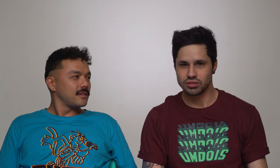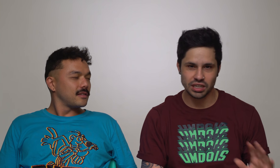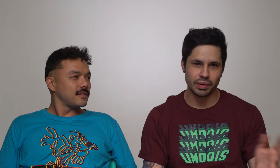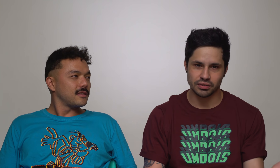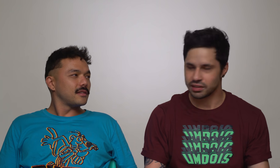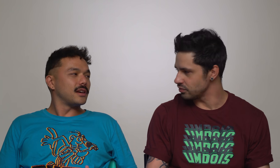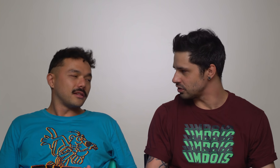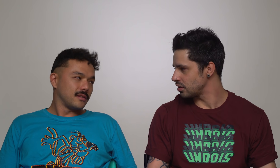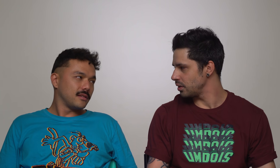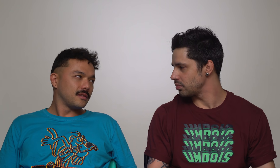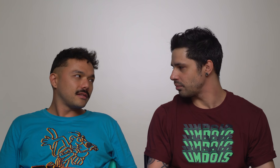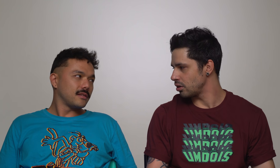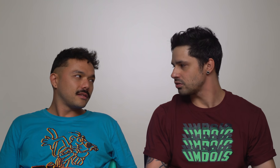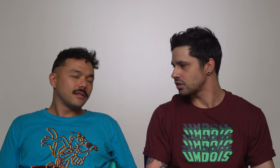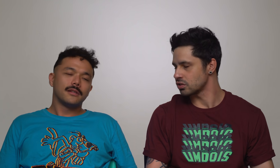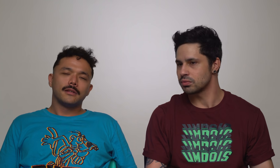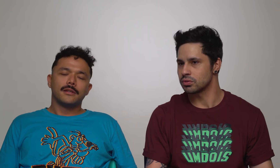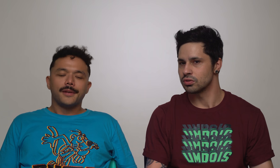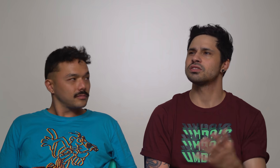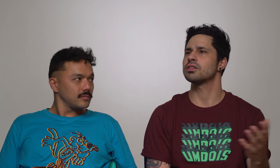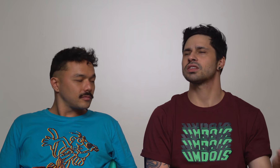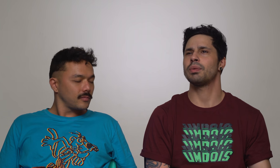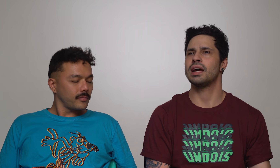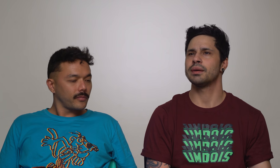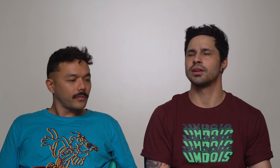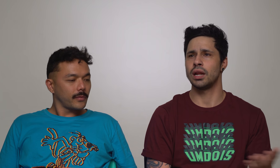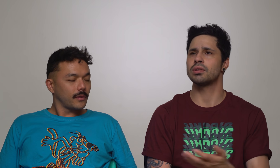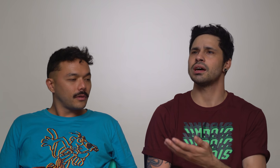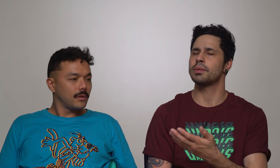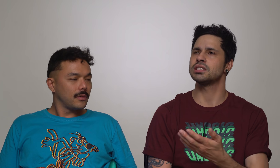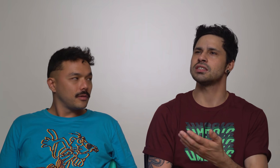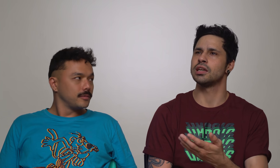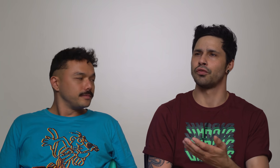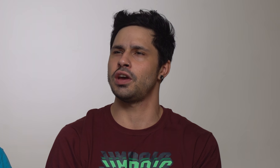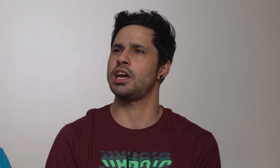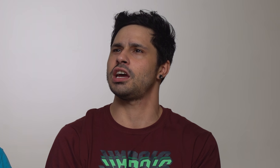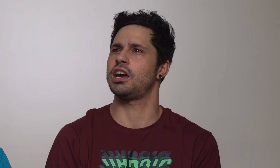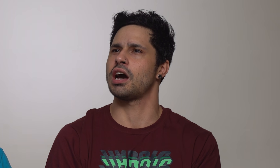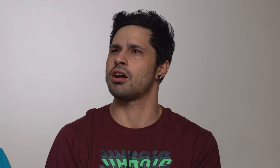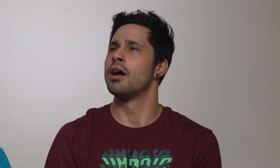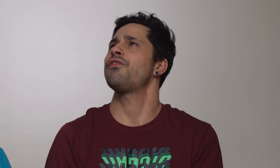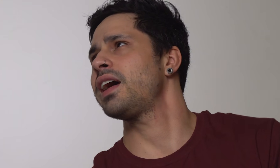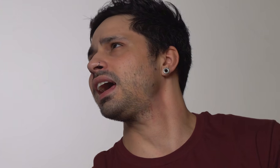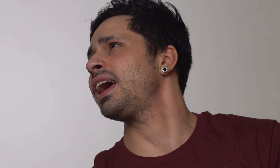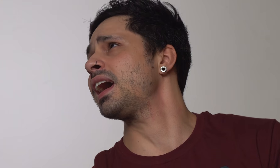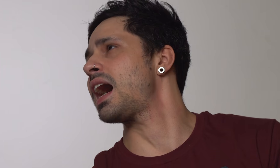corto o cabelo só chapado, né? É. Você também, que é a melhor sensação do mundo. De onde saiu essa parada, mano? Eu lembro da época de desenho.